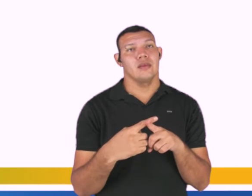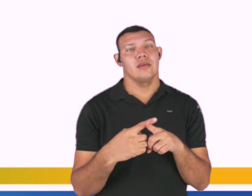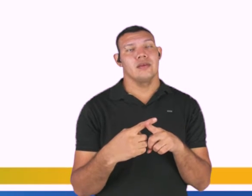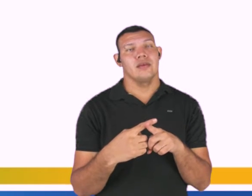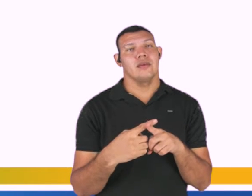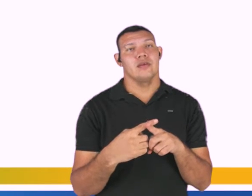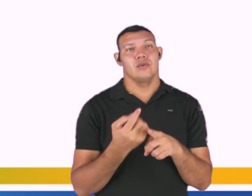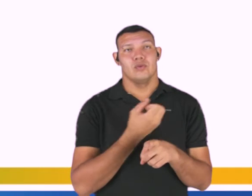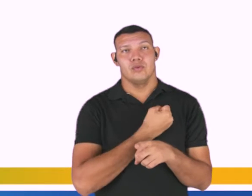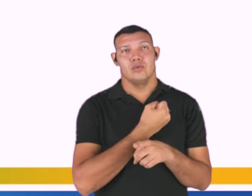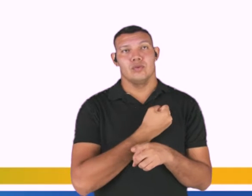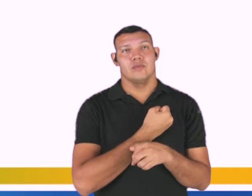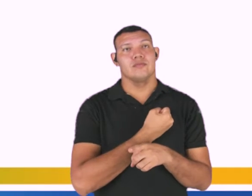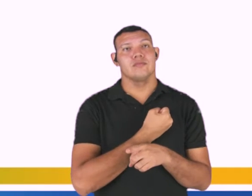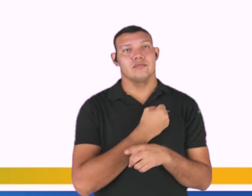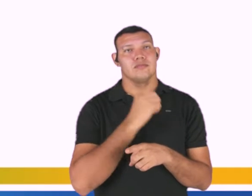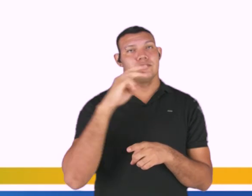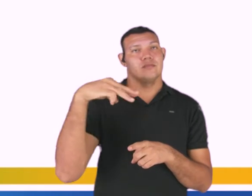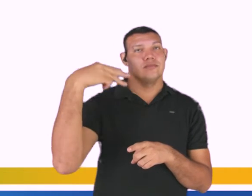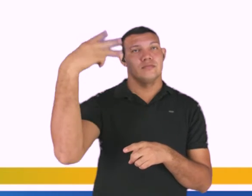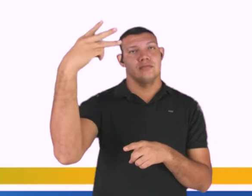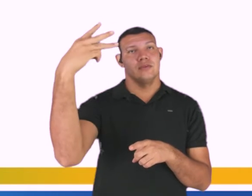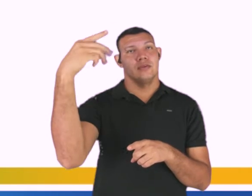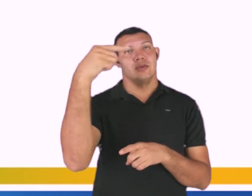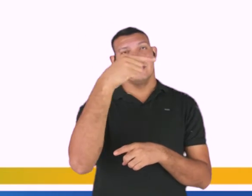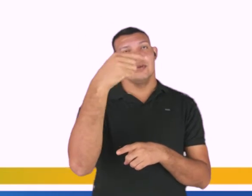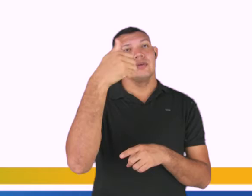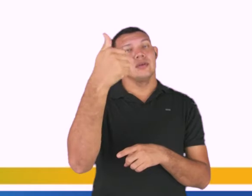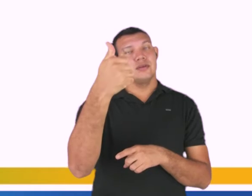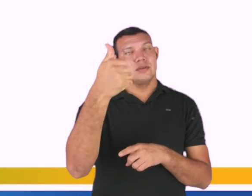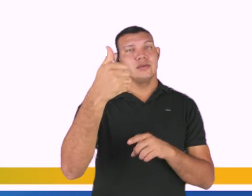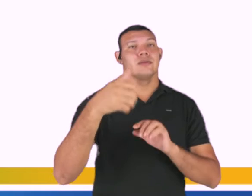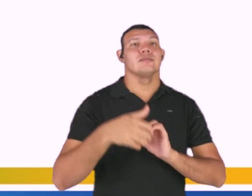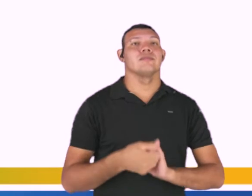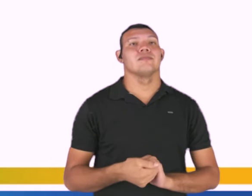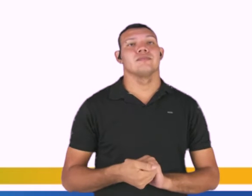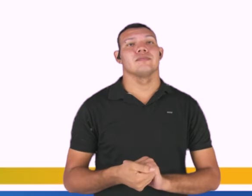número negativo elevado a um expoente ímpar, ele continua